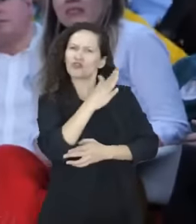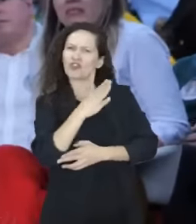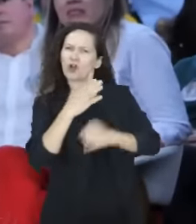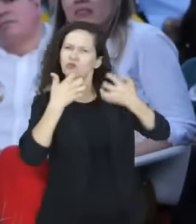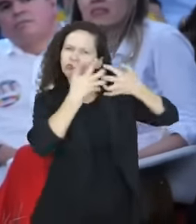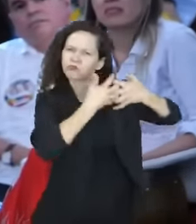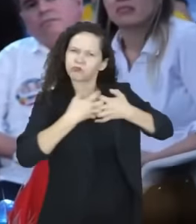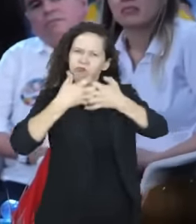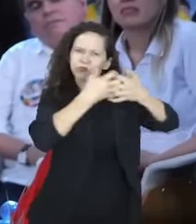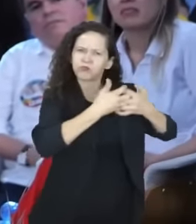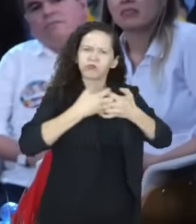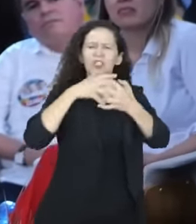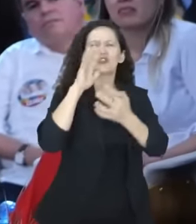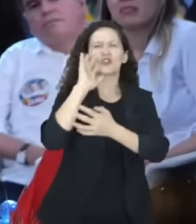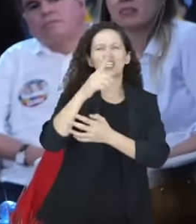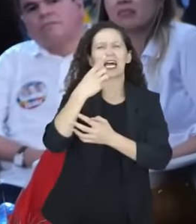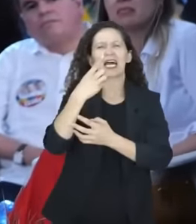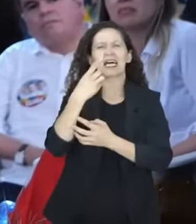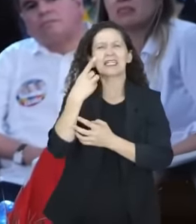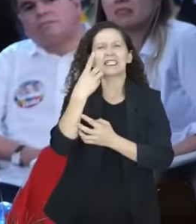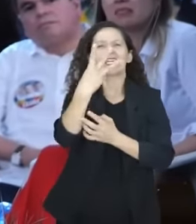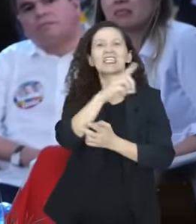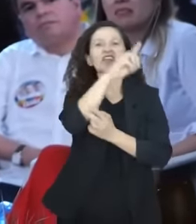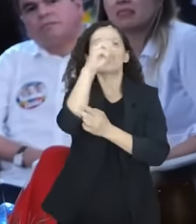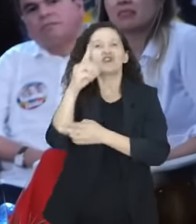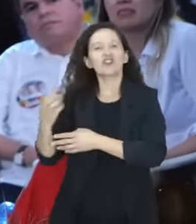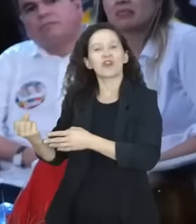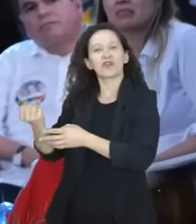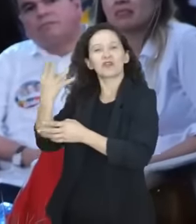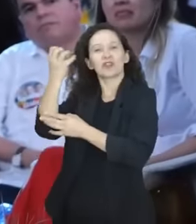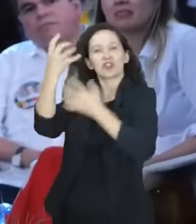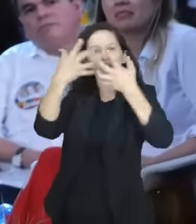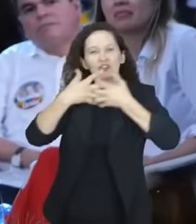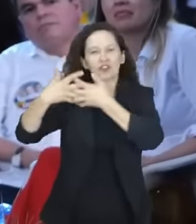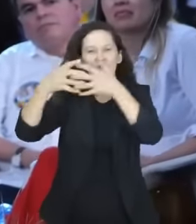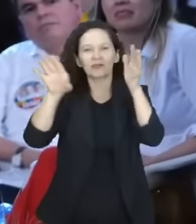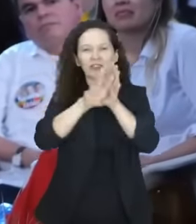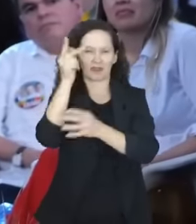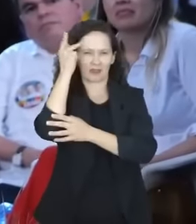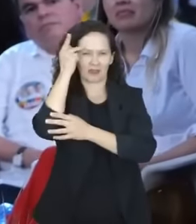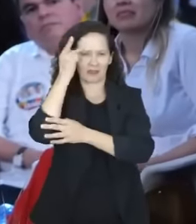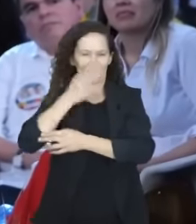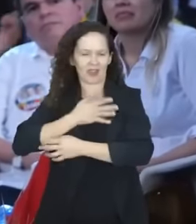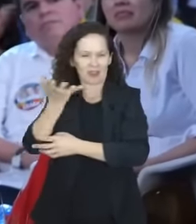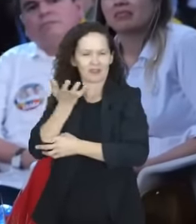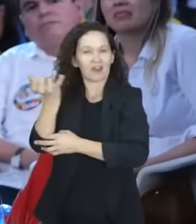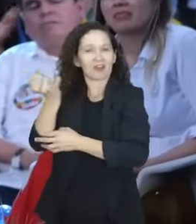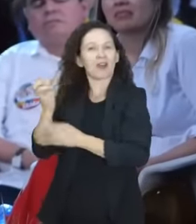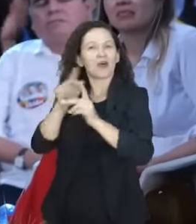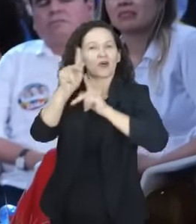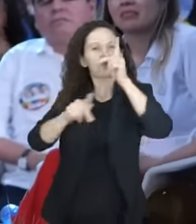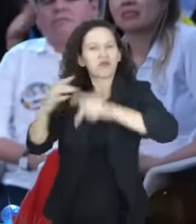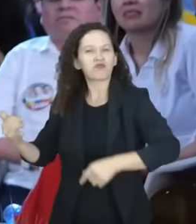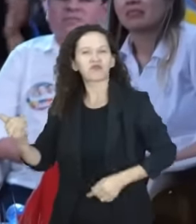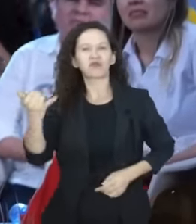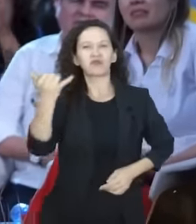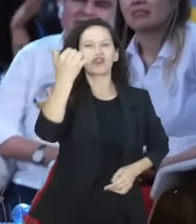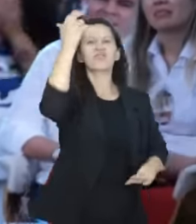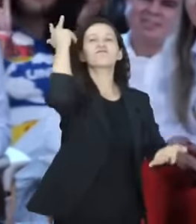para chegar em São Paulo. Eu agora quero que o povo ande é de avião mesmo, para poder